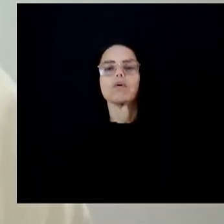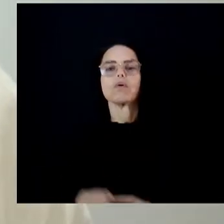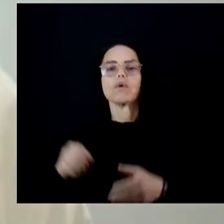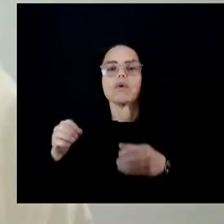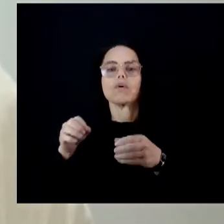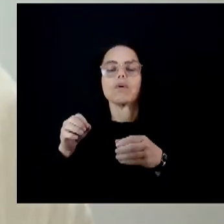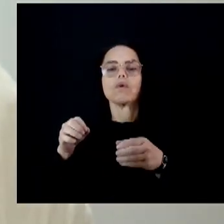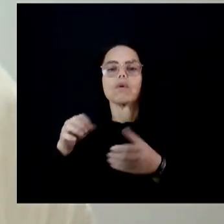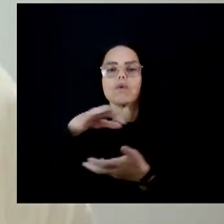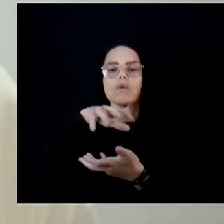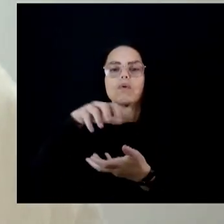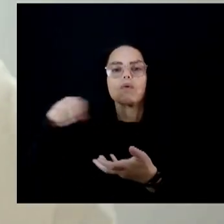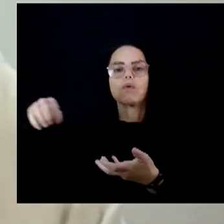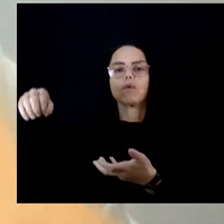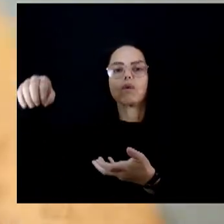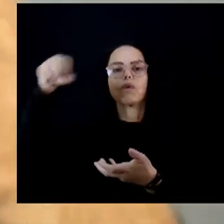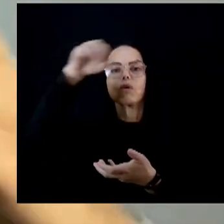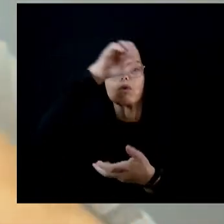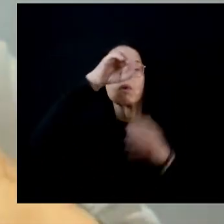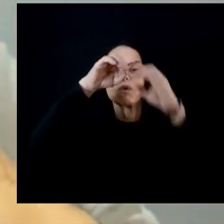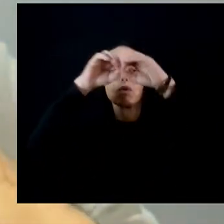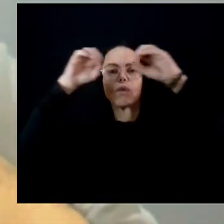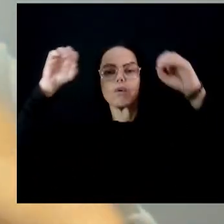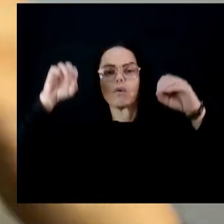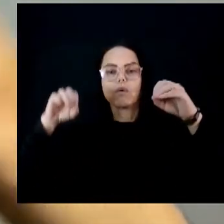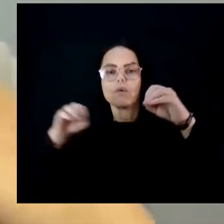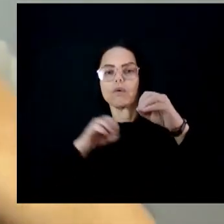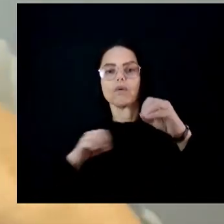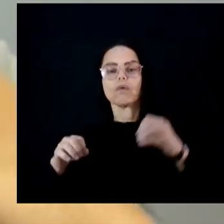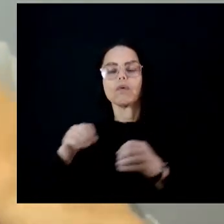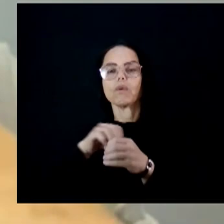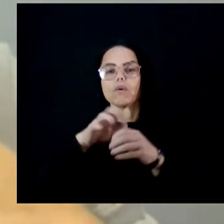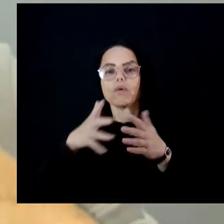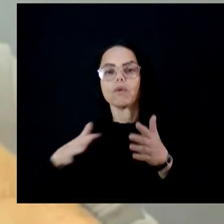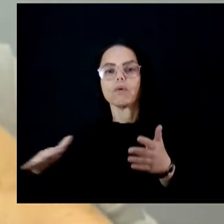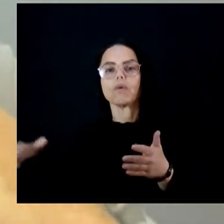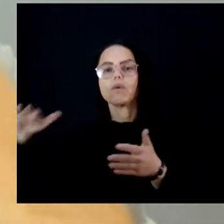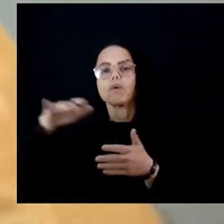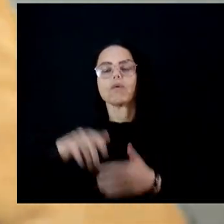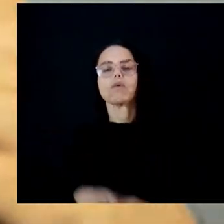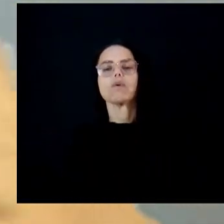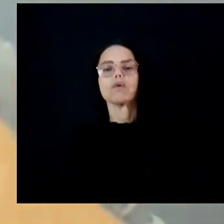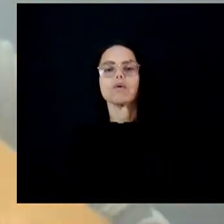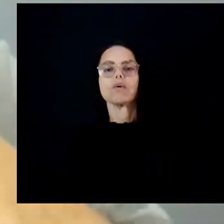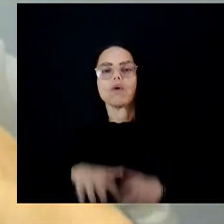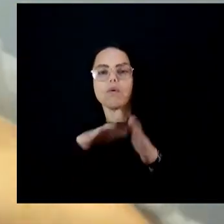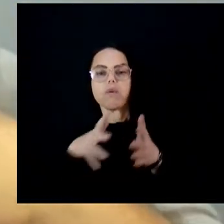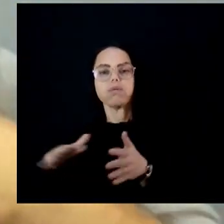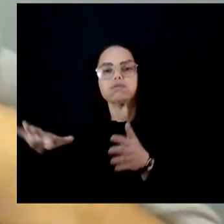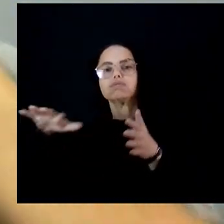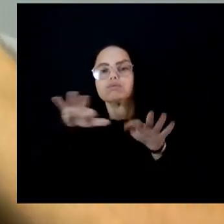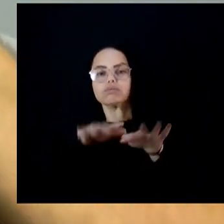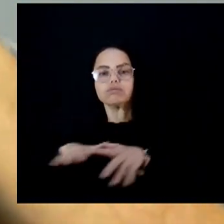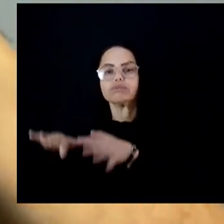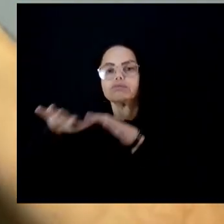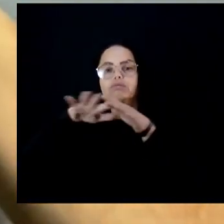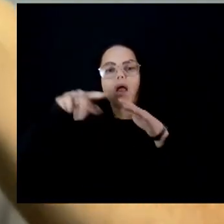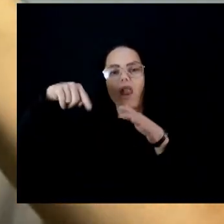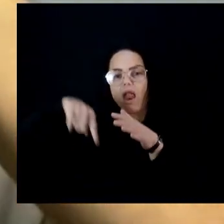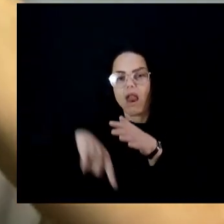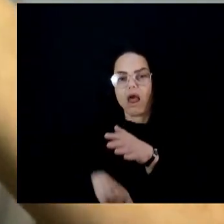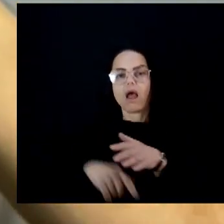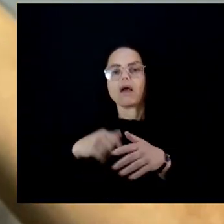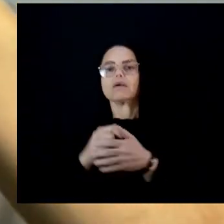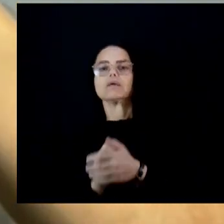Eles aconteceram ali numa zona de transição, que o mar começa a ficar mais profundo entre a